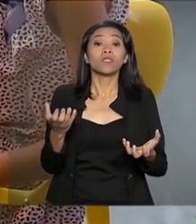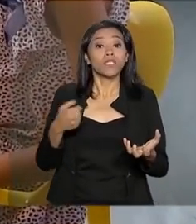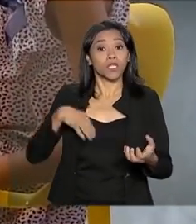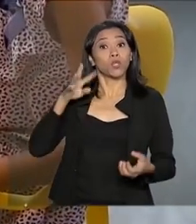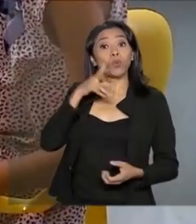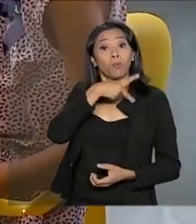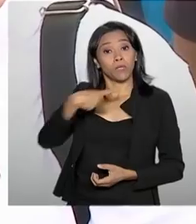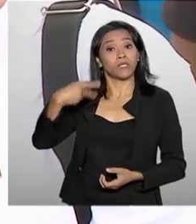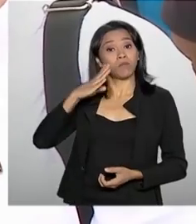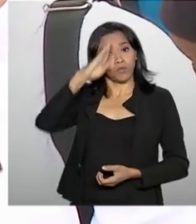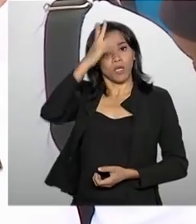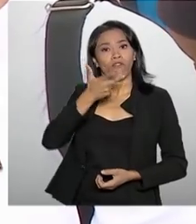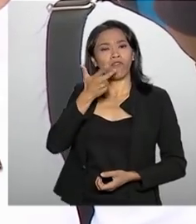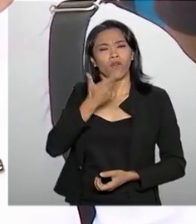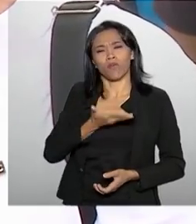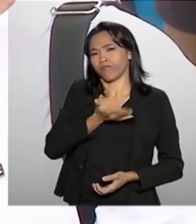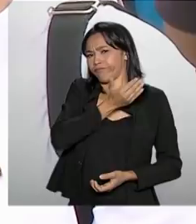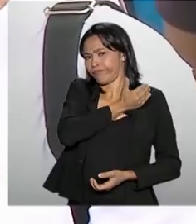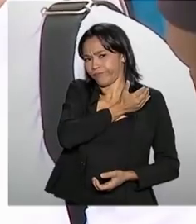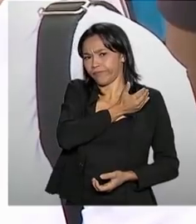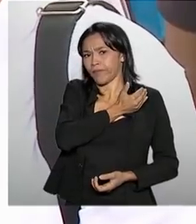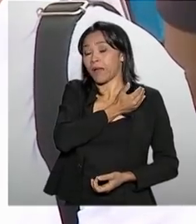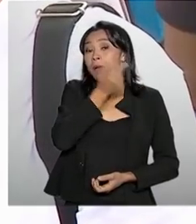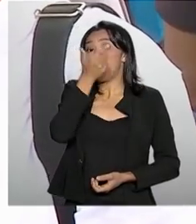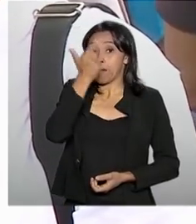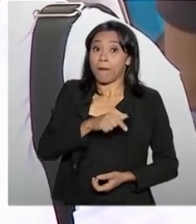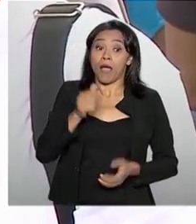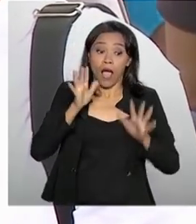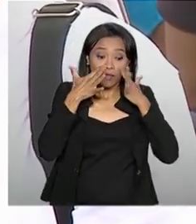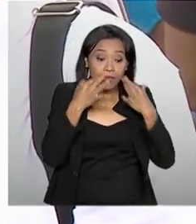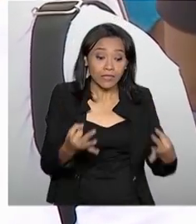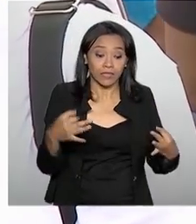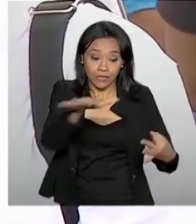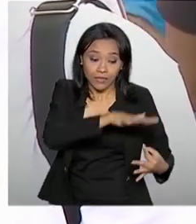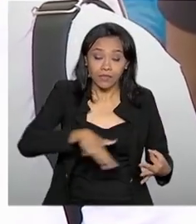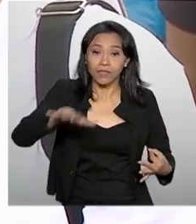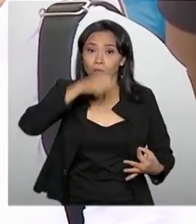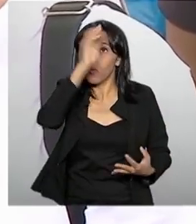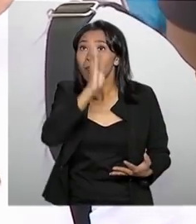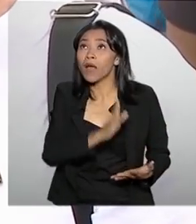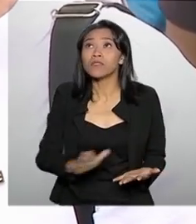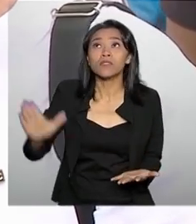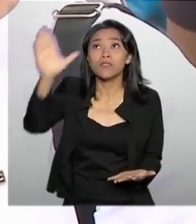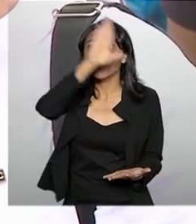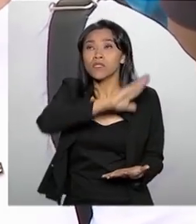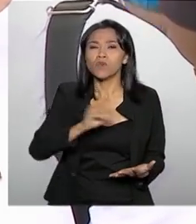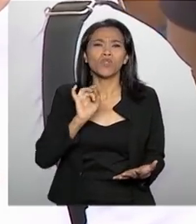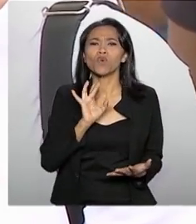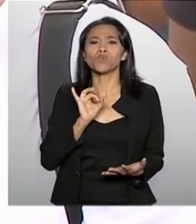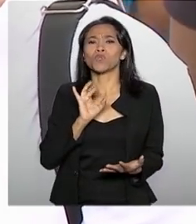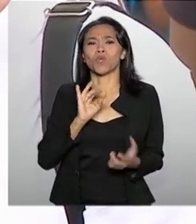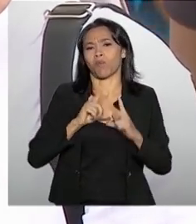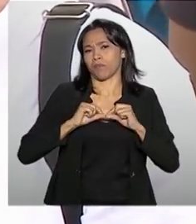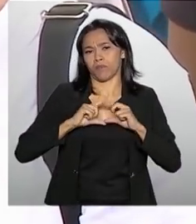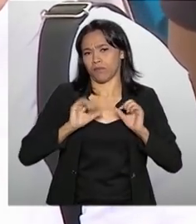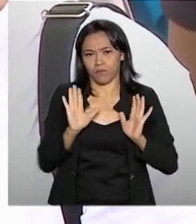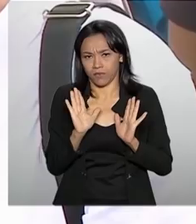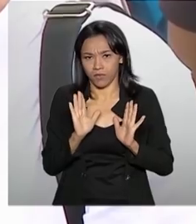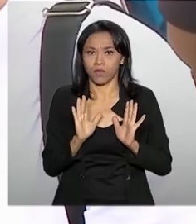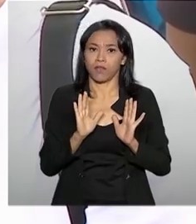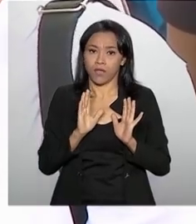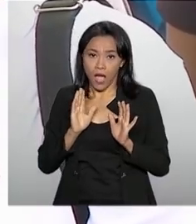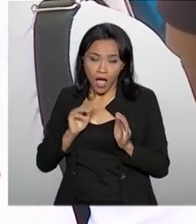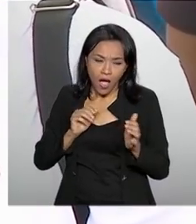desde o início. Mais Brasil, menos Brasília. Atender o cidadão ali onde mora, ou seja, no